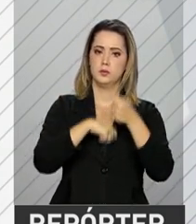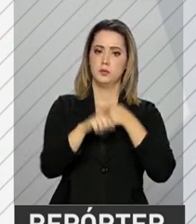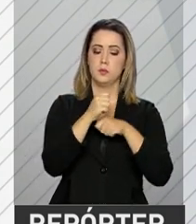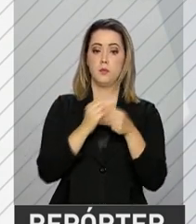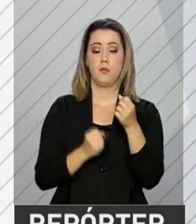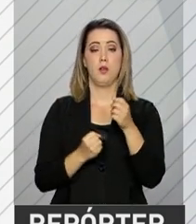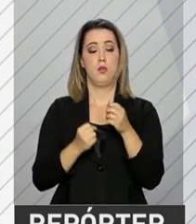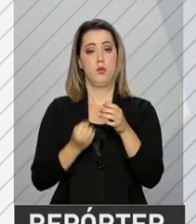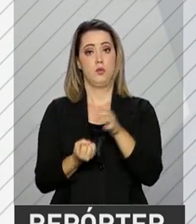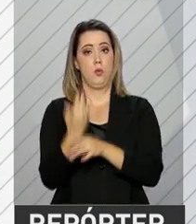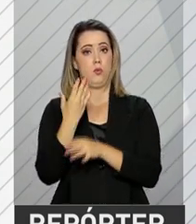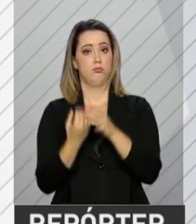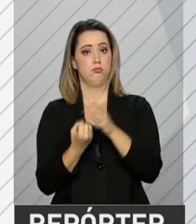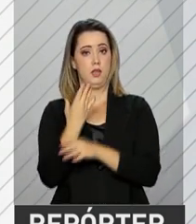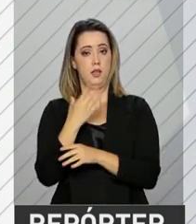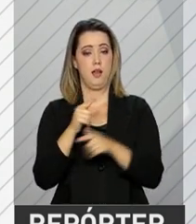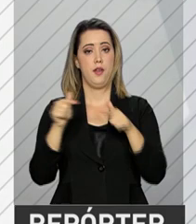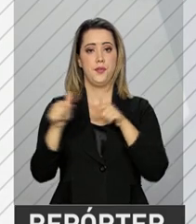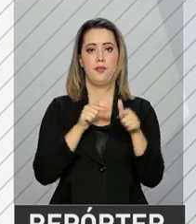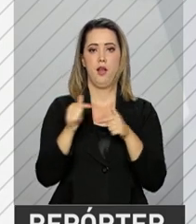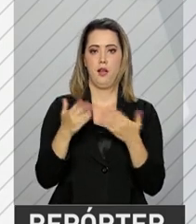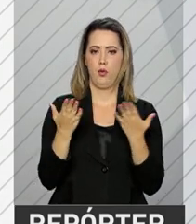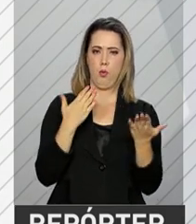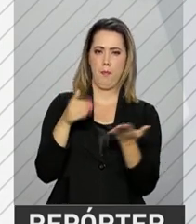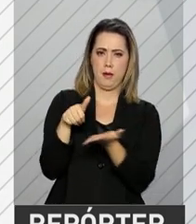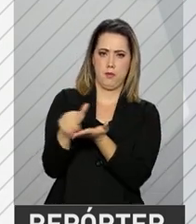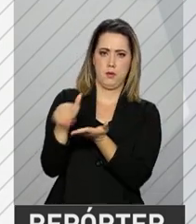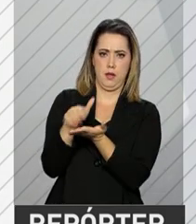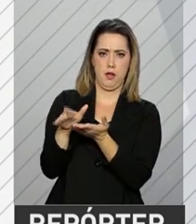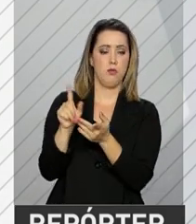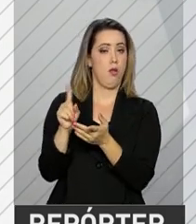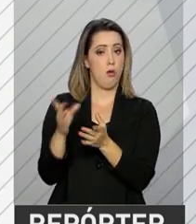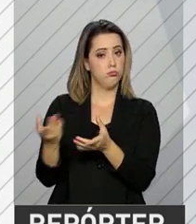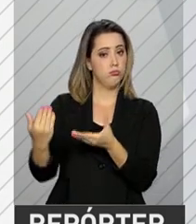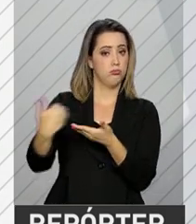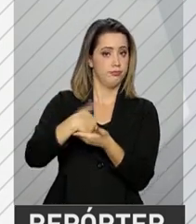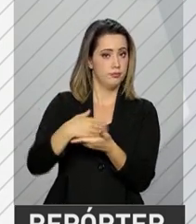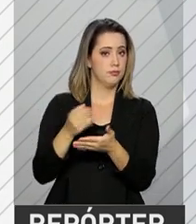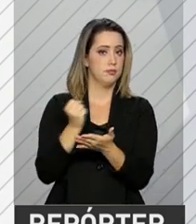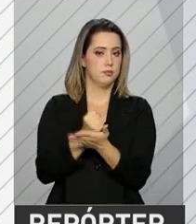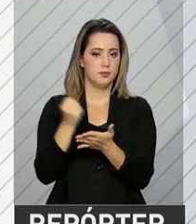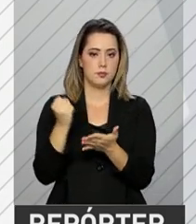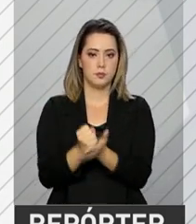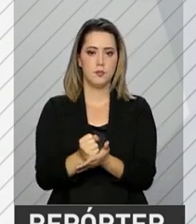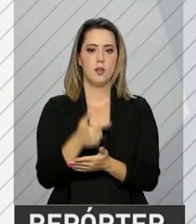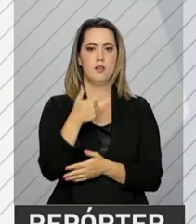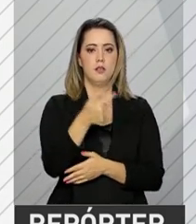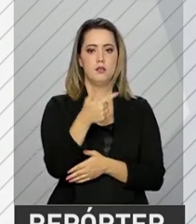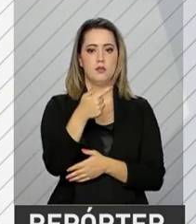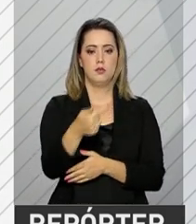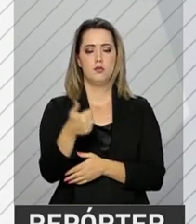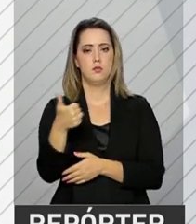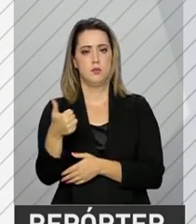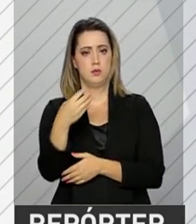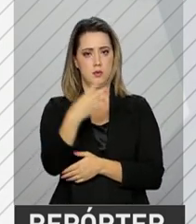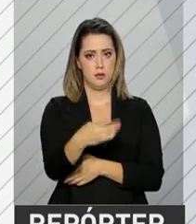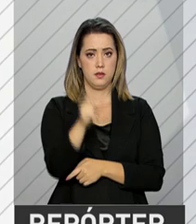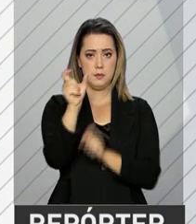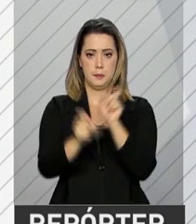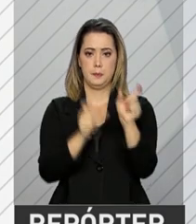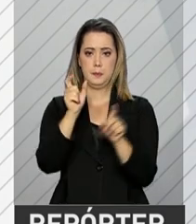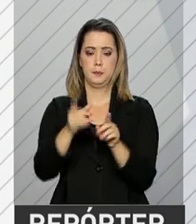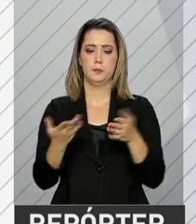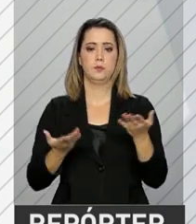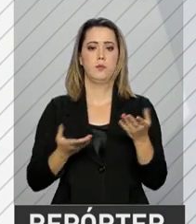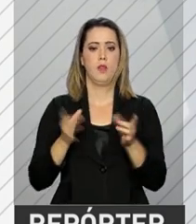empregaram mais do que demitiram o setor de serviços empregou mais de 7.700 pessoas já o comércio criou